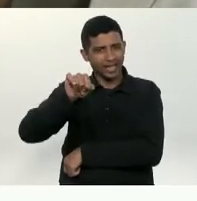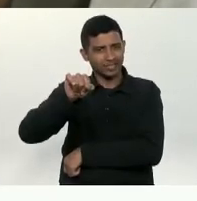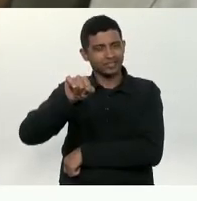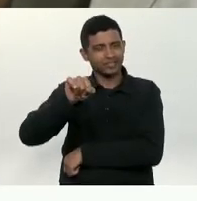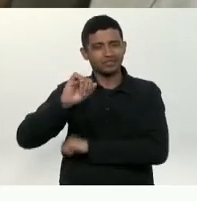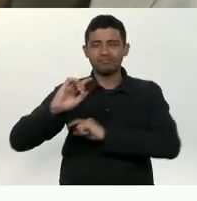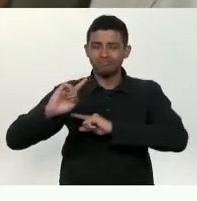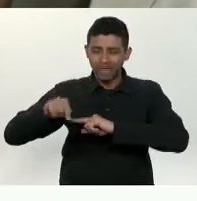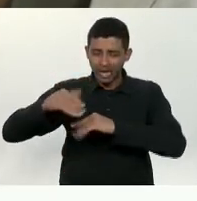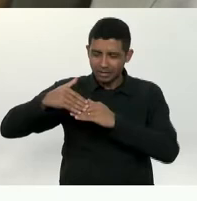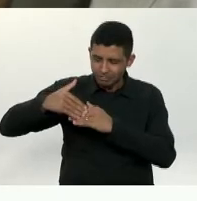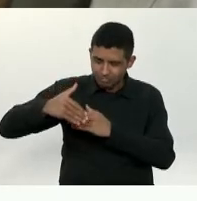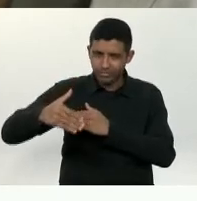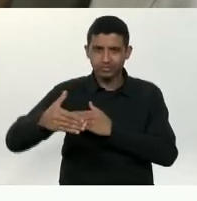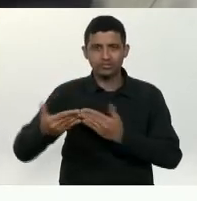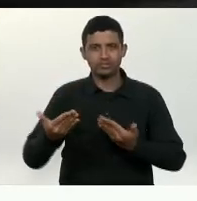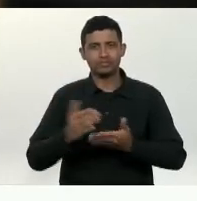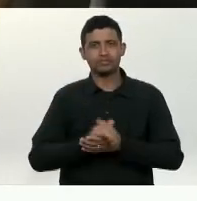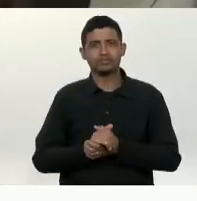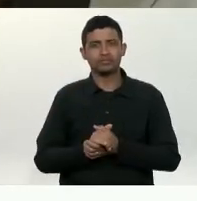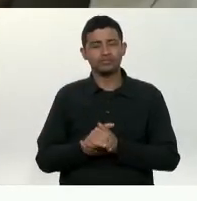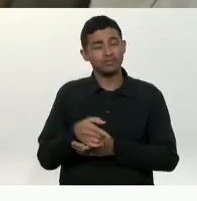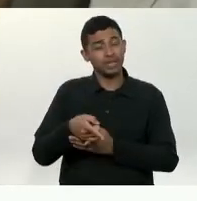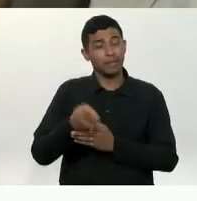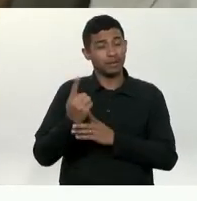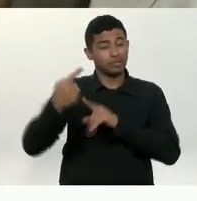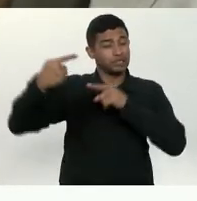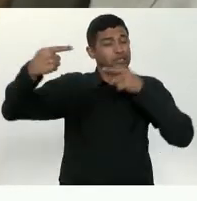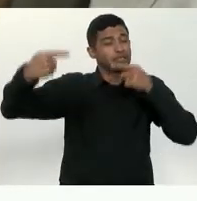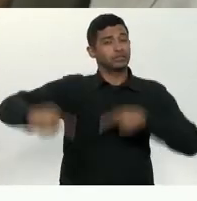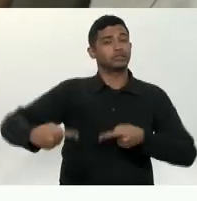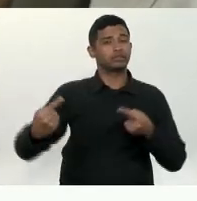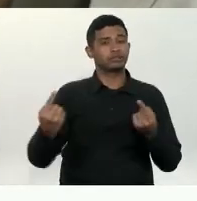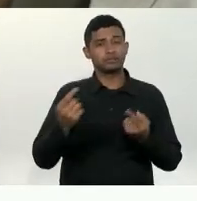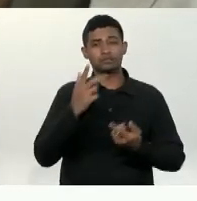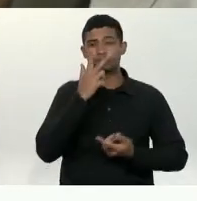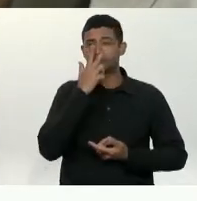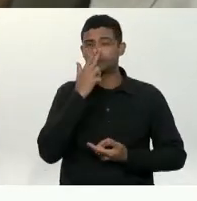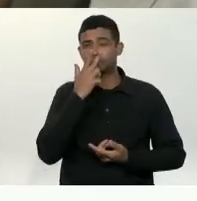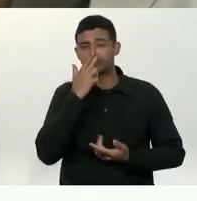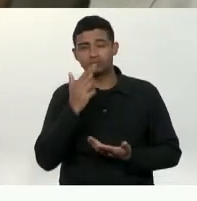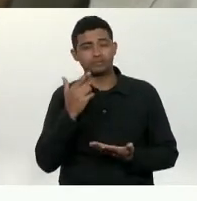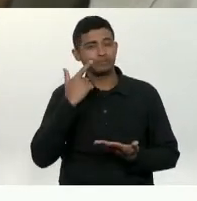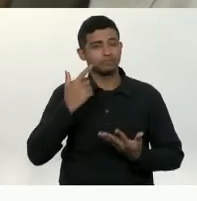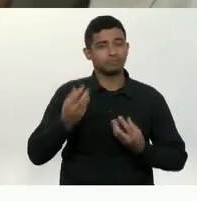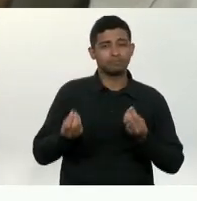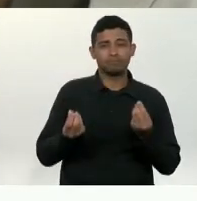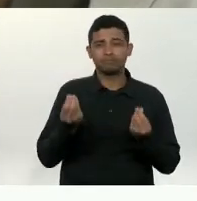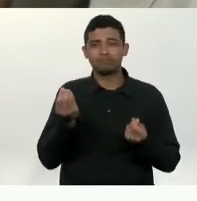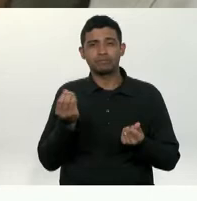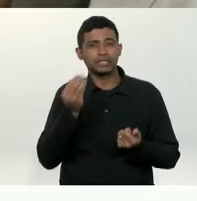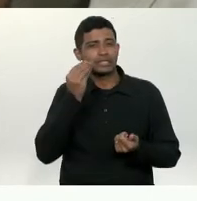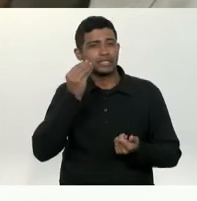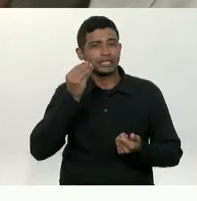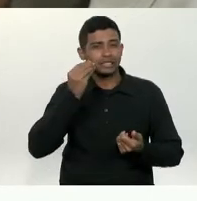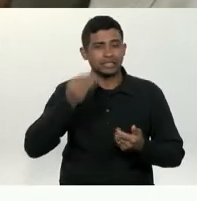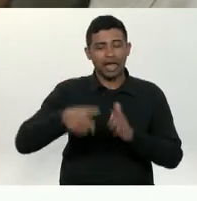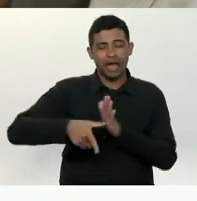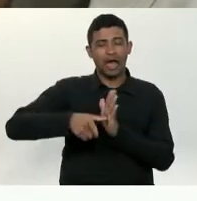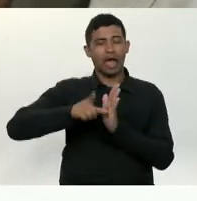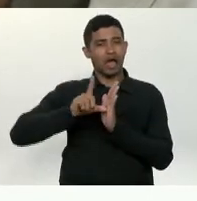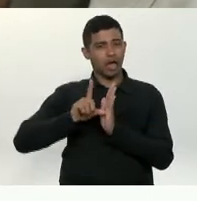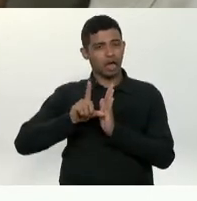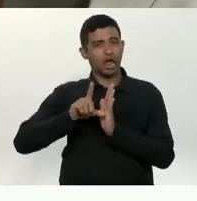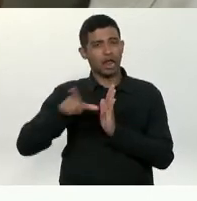daí, o primeiro obstáculo nos parecia que era a antecipação ou não da renovação, a antecipação